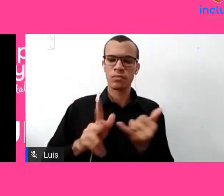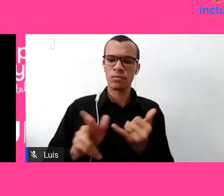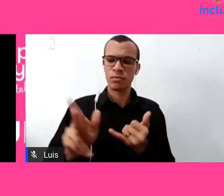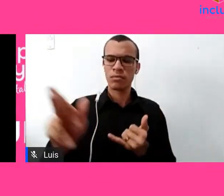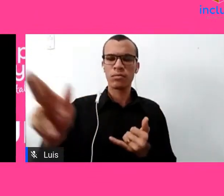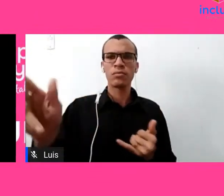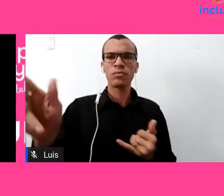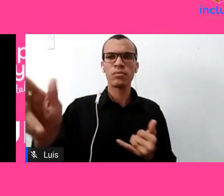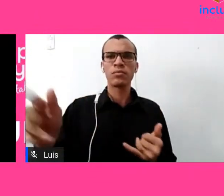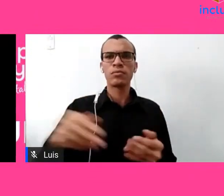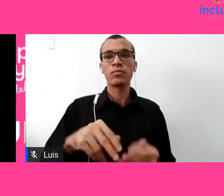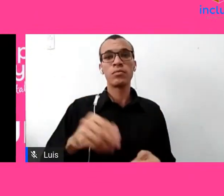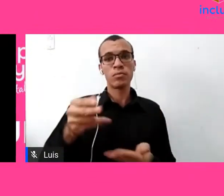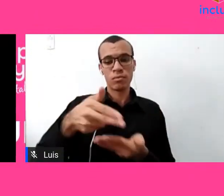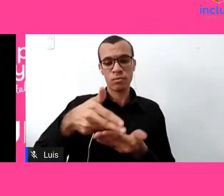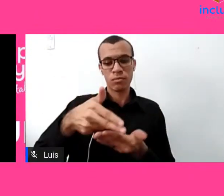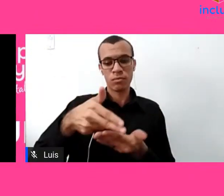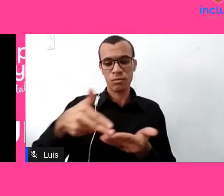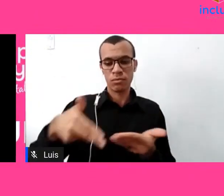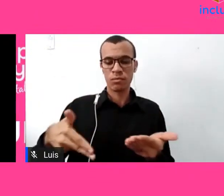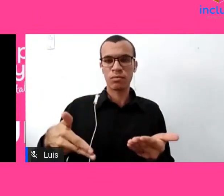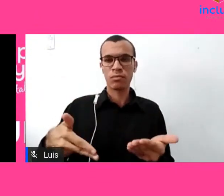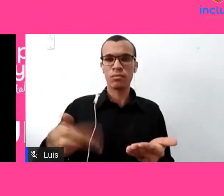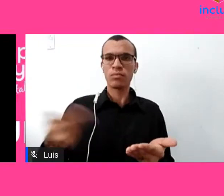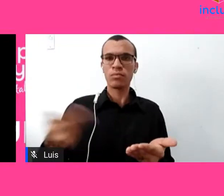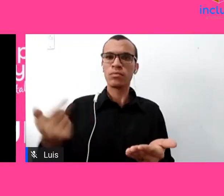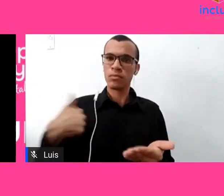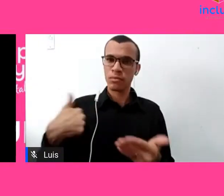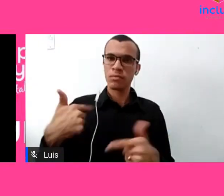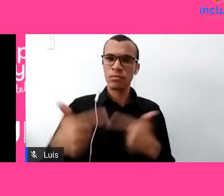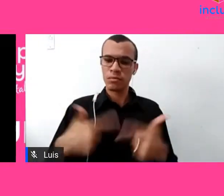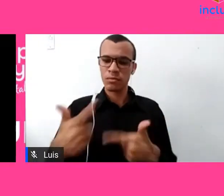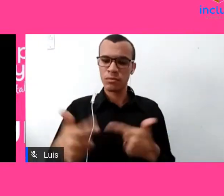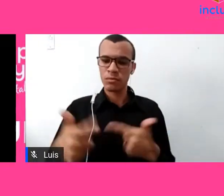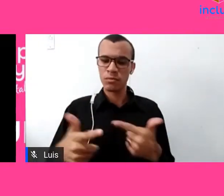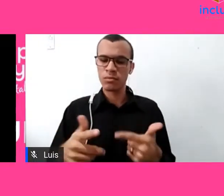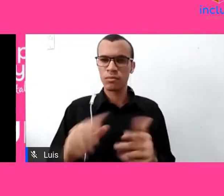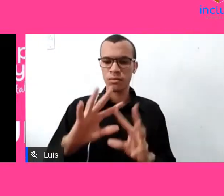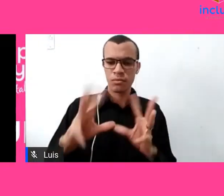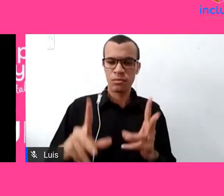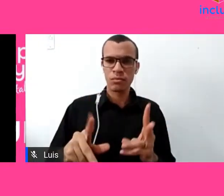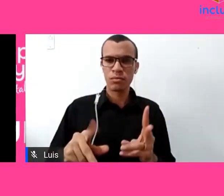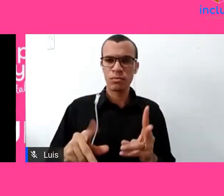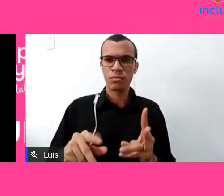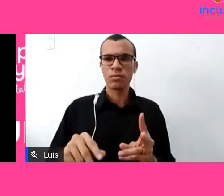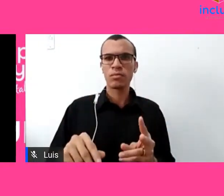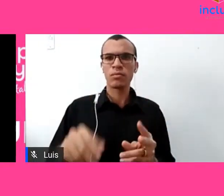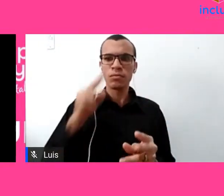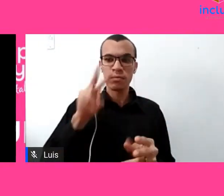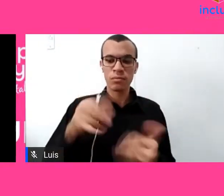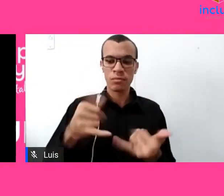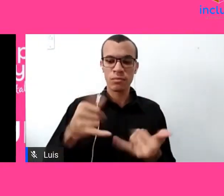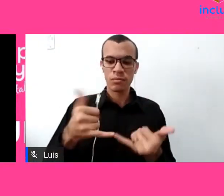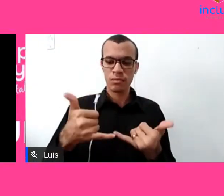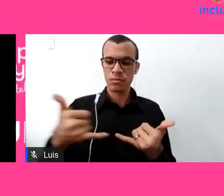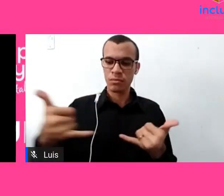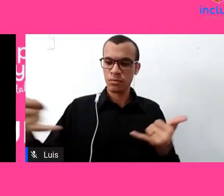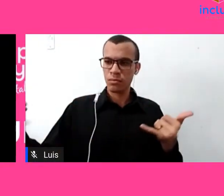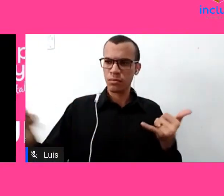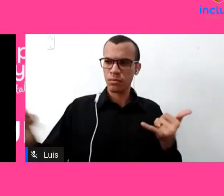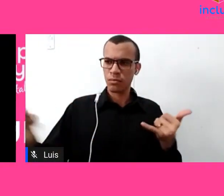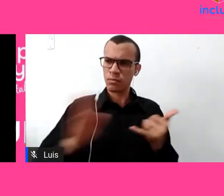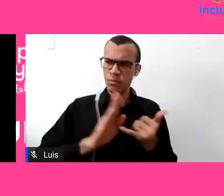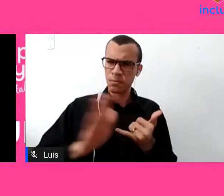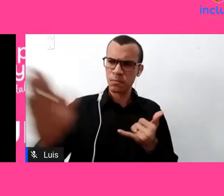Então, quando eu for trabalhar esse objeto, o que é linha reta, eu recorto com